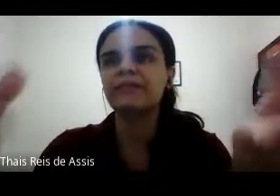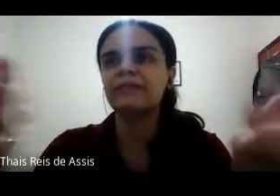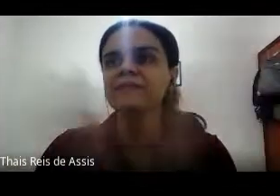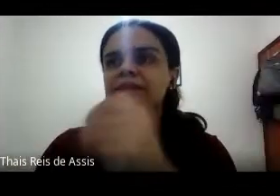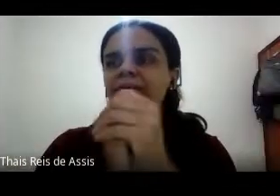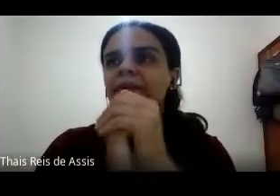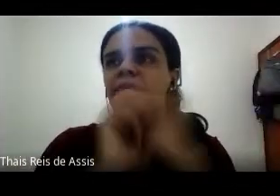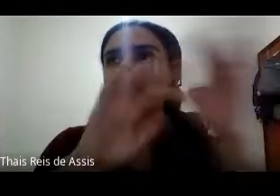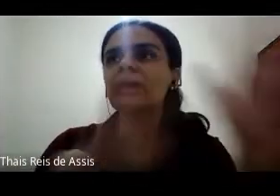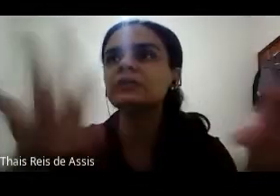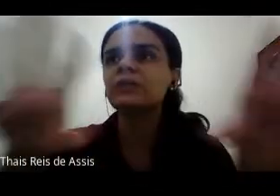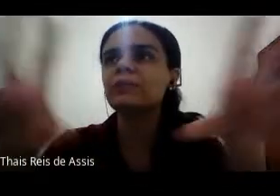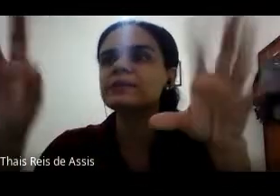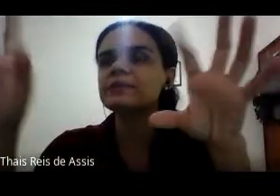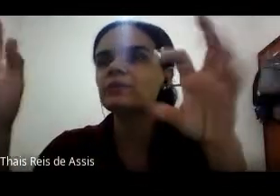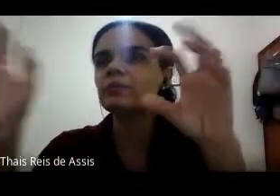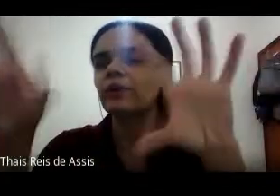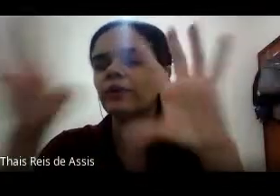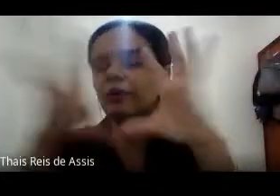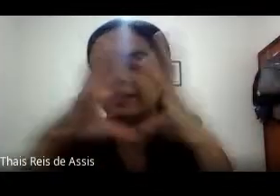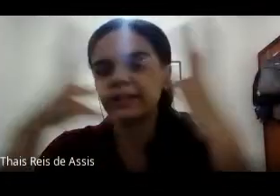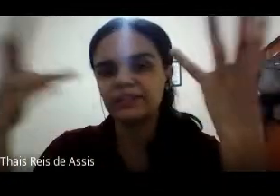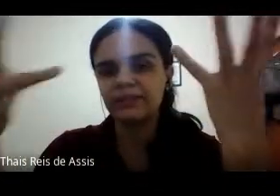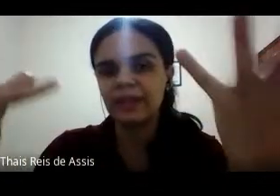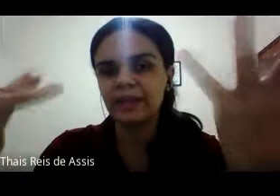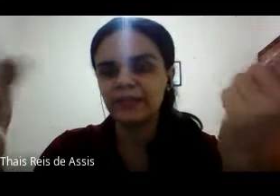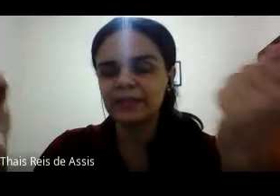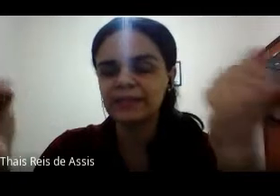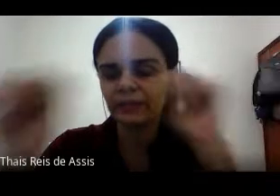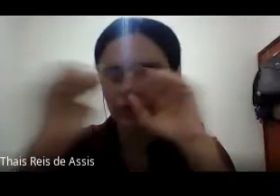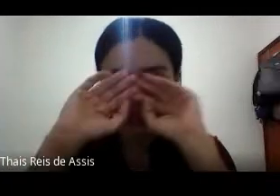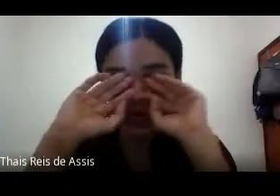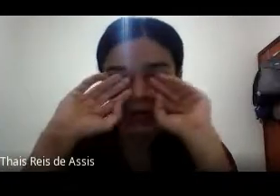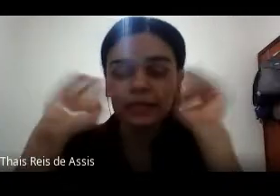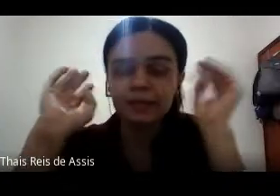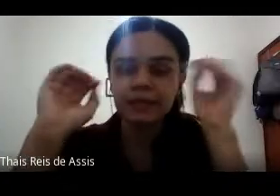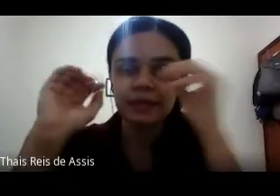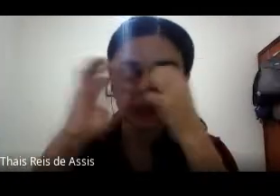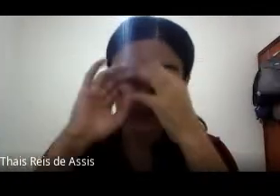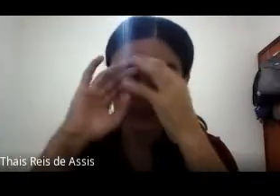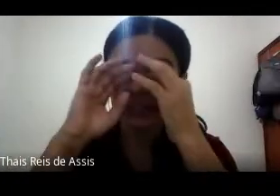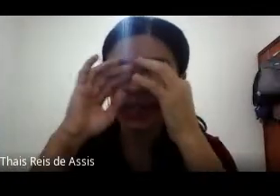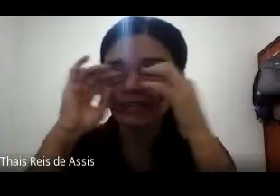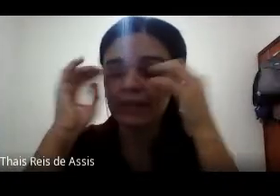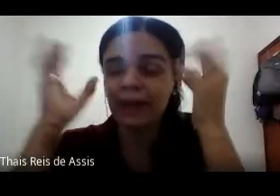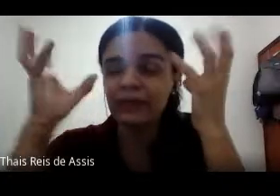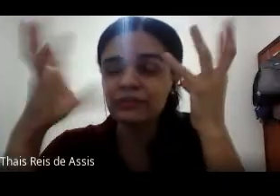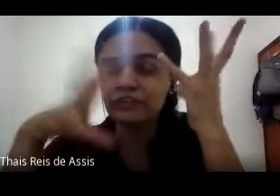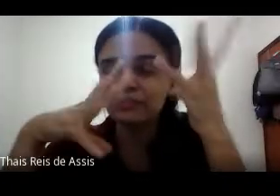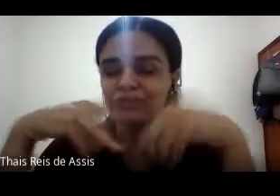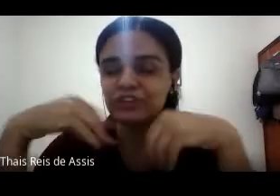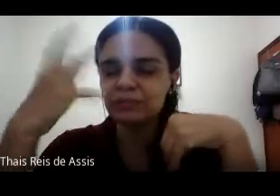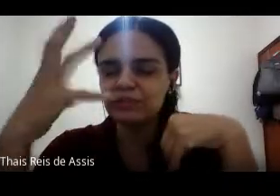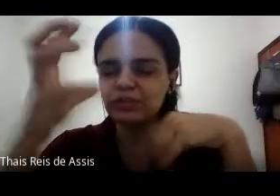dar informação. Quando Dom Pedro II morreu? A internet vai me dar informação. E dependendo da coisa, a gente acha até mais